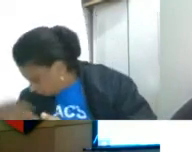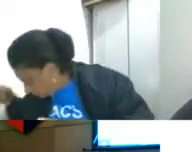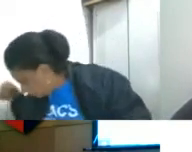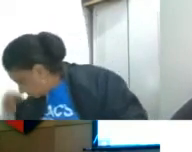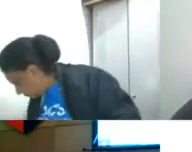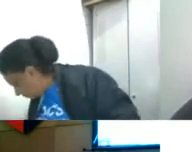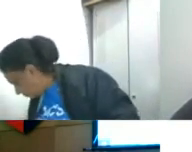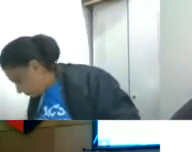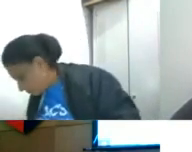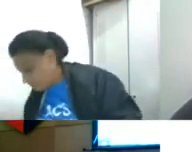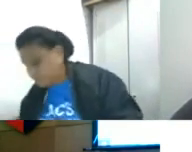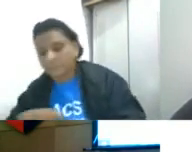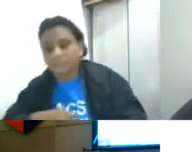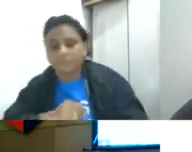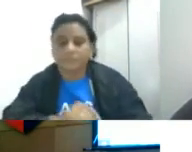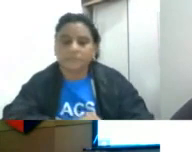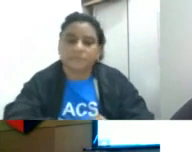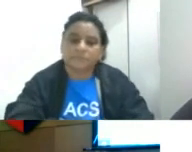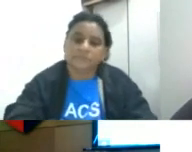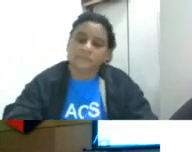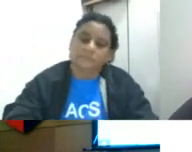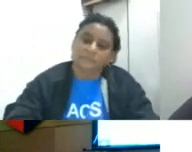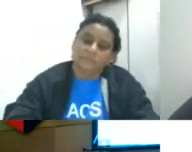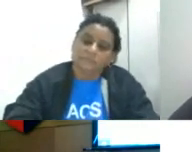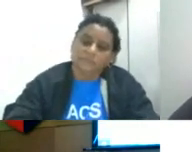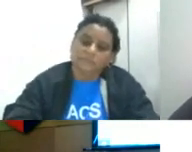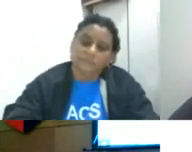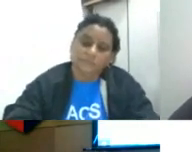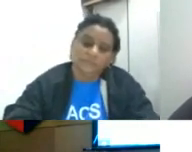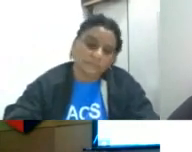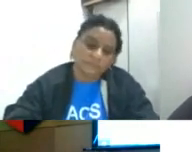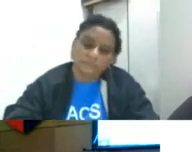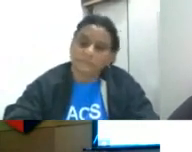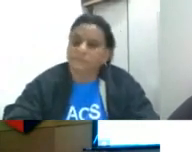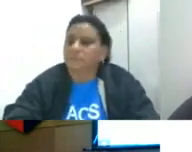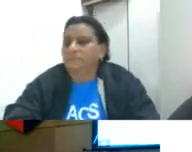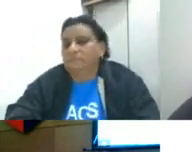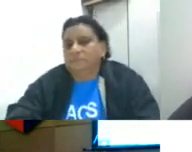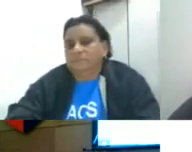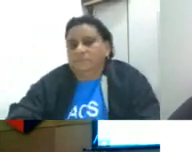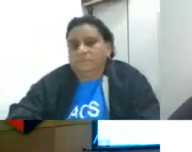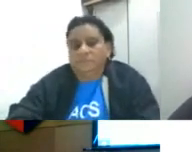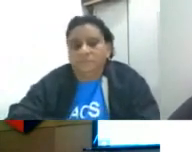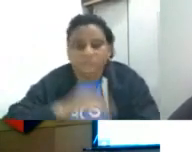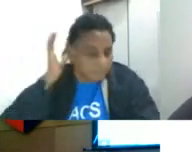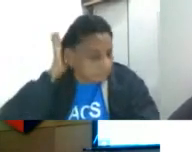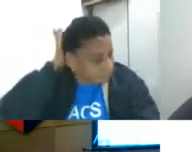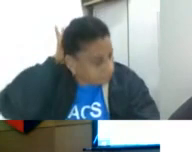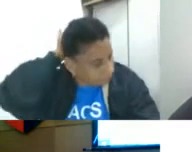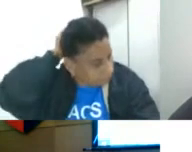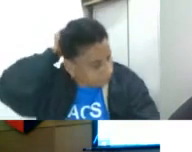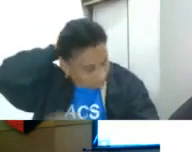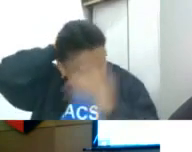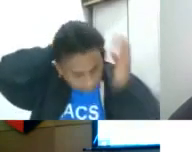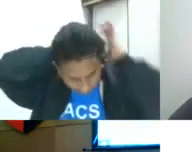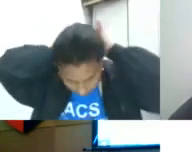do Brasil encontra-se infectada com meio da bactéria da tuberculose, a TB latente. A quarta causa de morte por doenças infecciosas, a